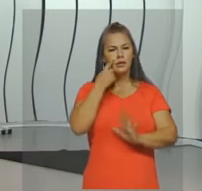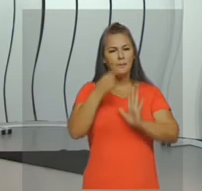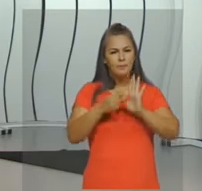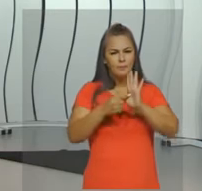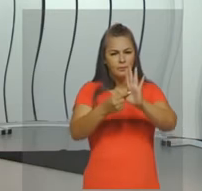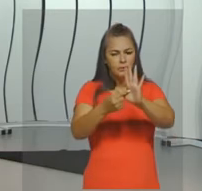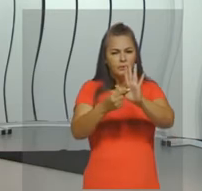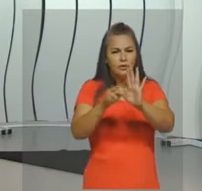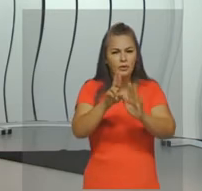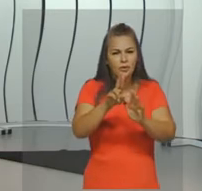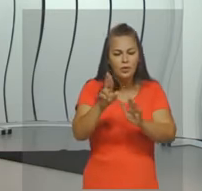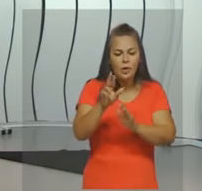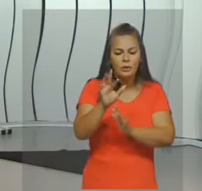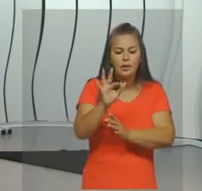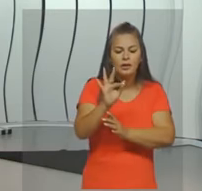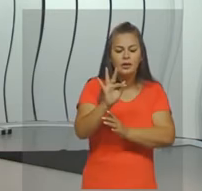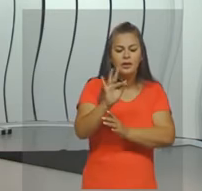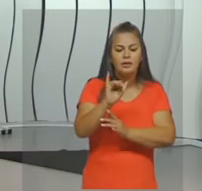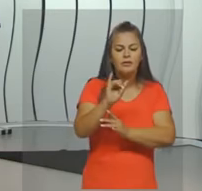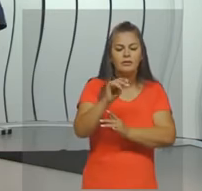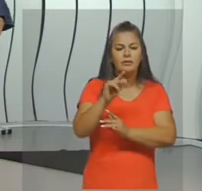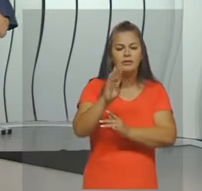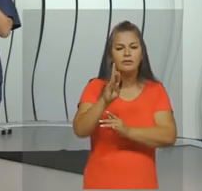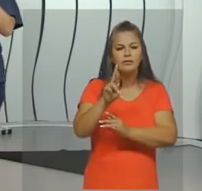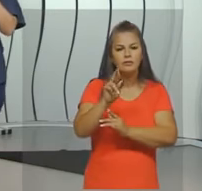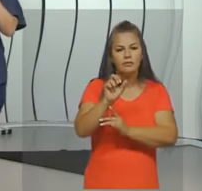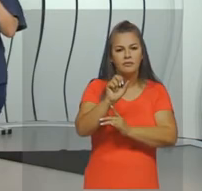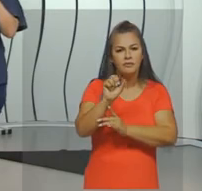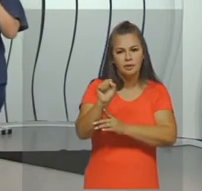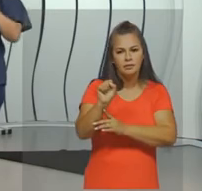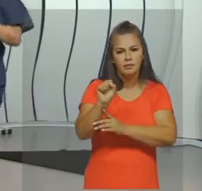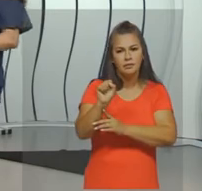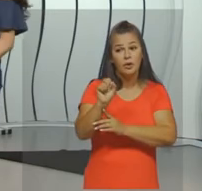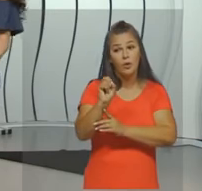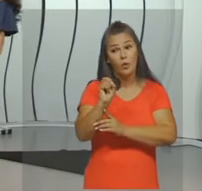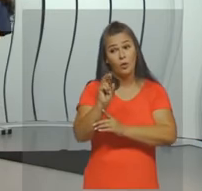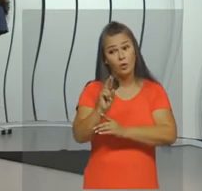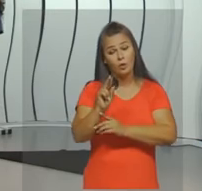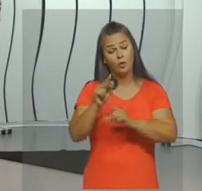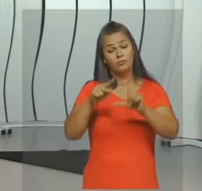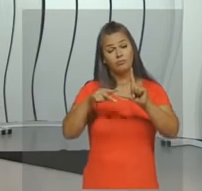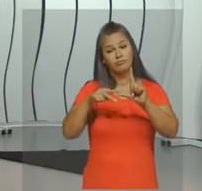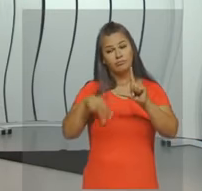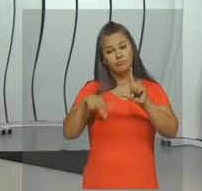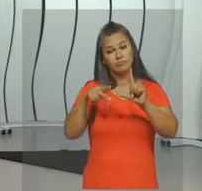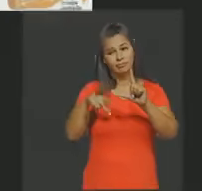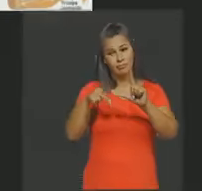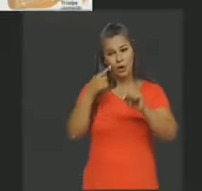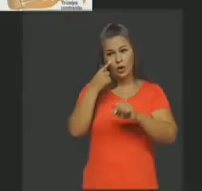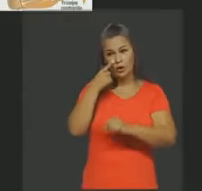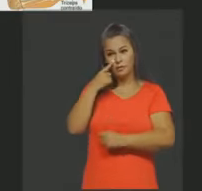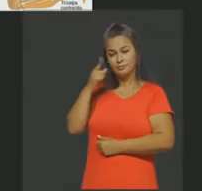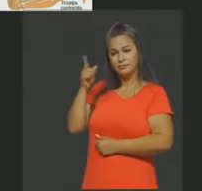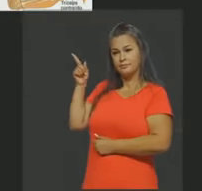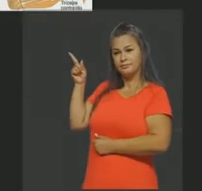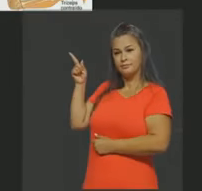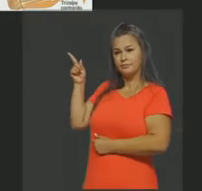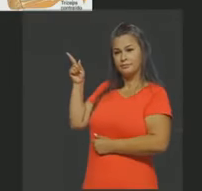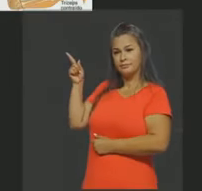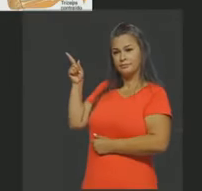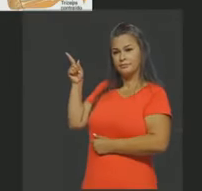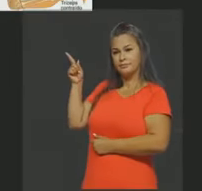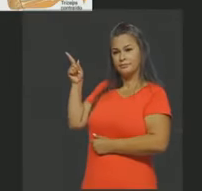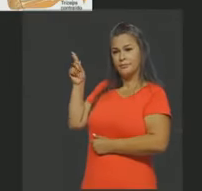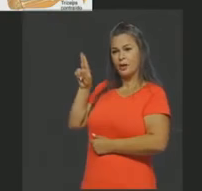que eu falei, né? Aquelas proteínas que estão ali no citoplasma. Aqui, ó, actina e miosina. Olha